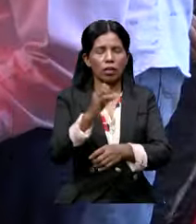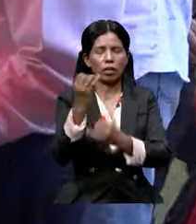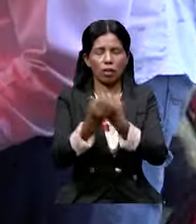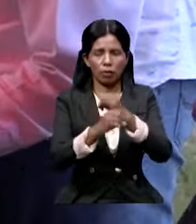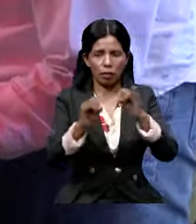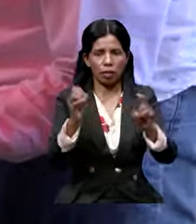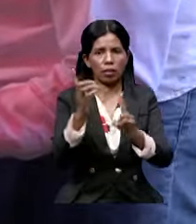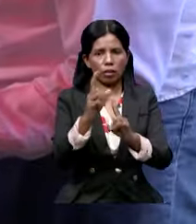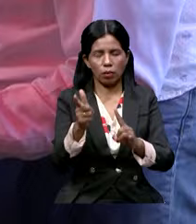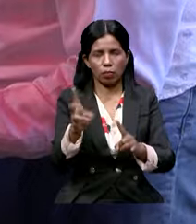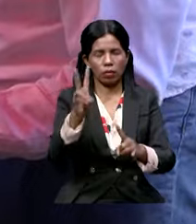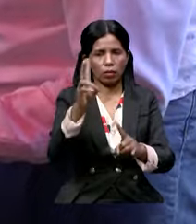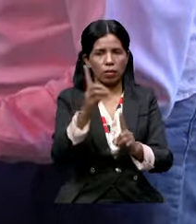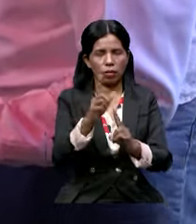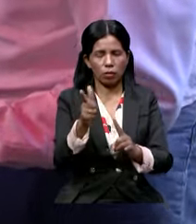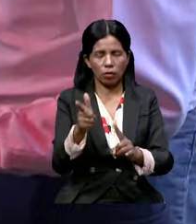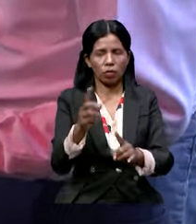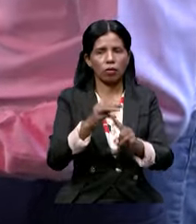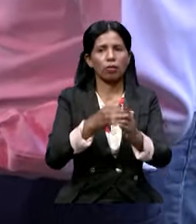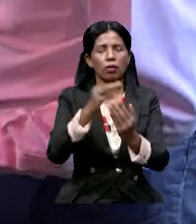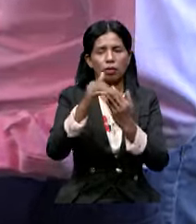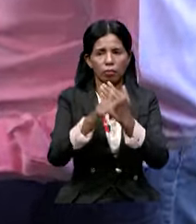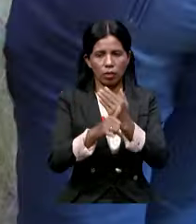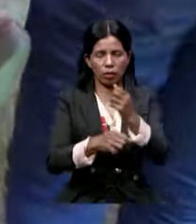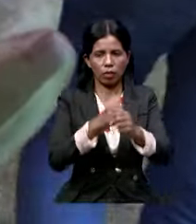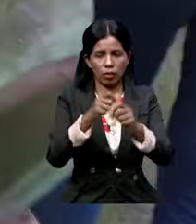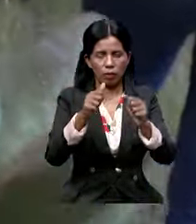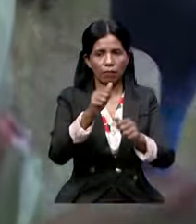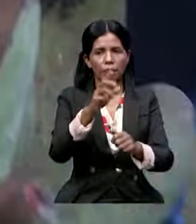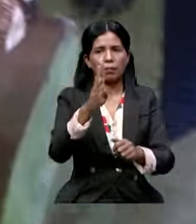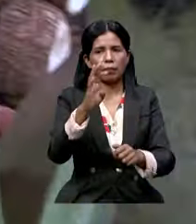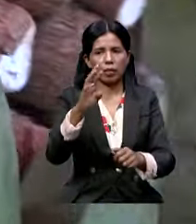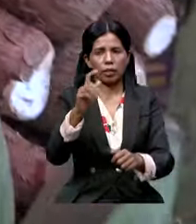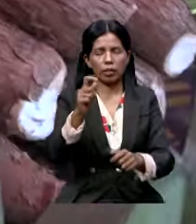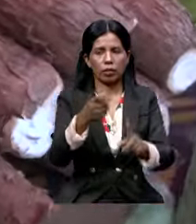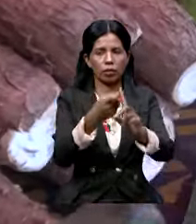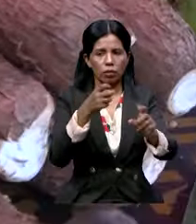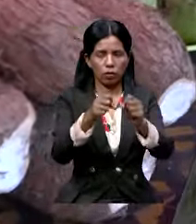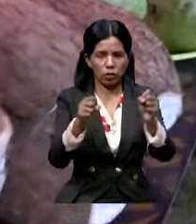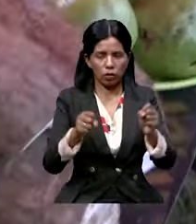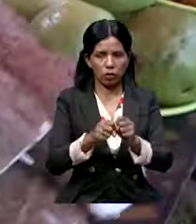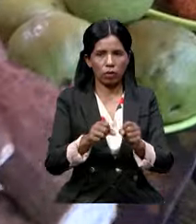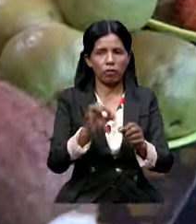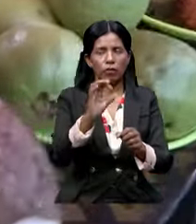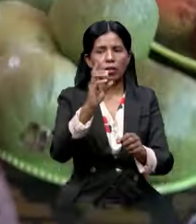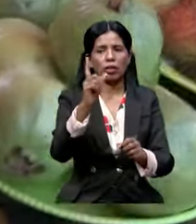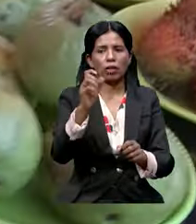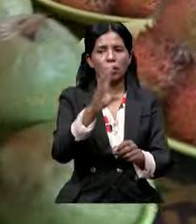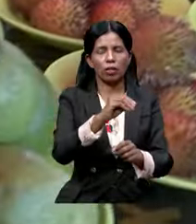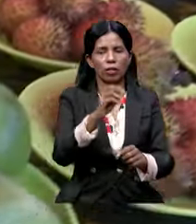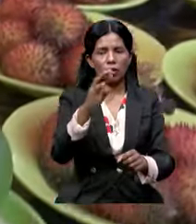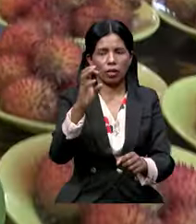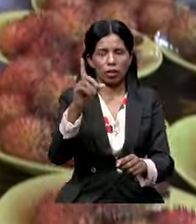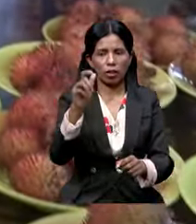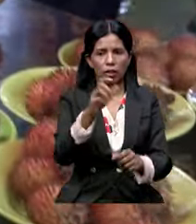Brala Ruan Rosin Rua e o Lorong Ronulo Fulan Maio Tinangne. Alberto Martins Guterres, o Sisuko Fatuquero, pós-administrativo Railaku,